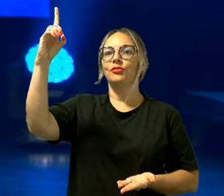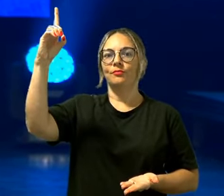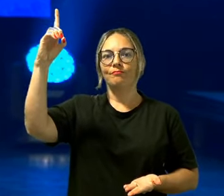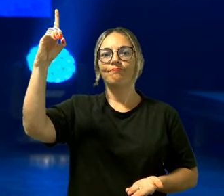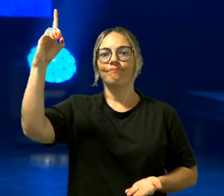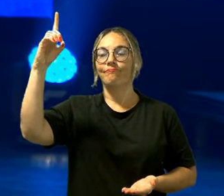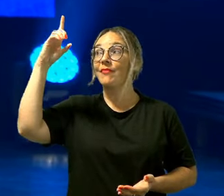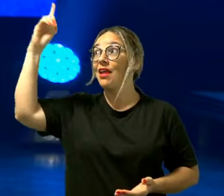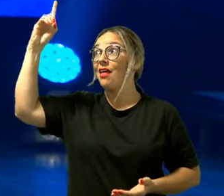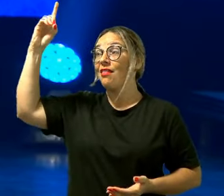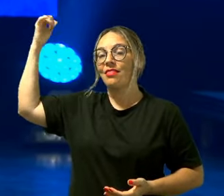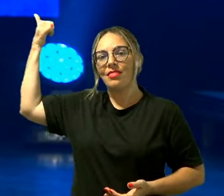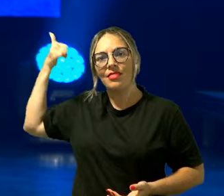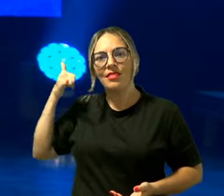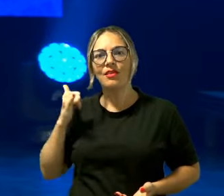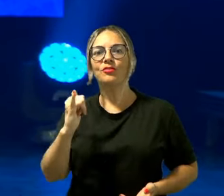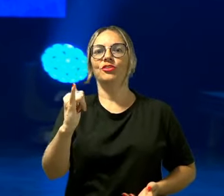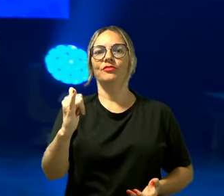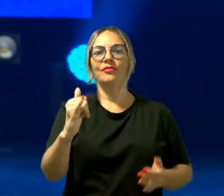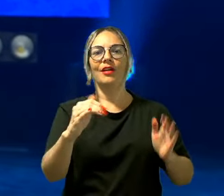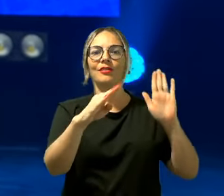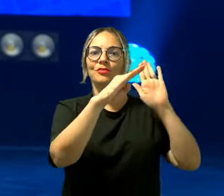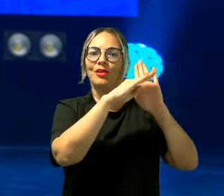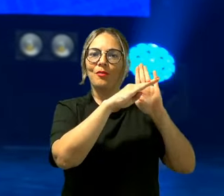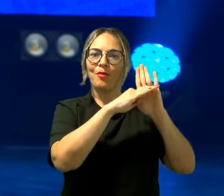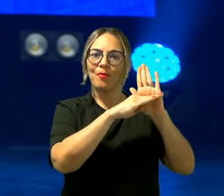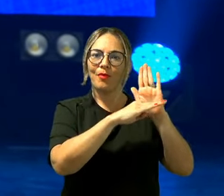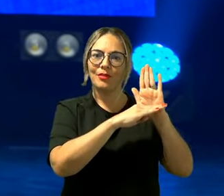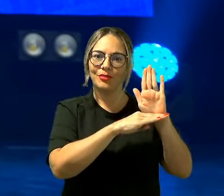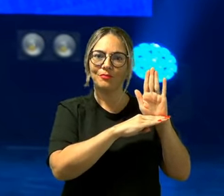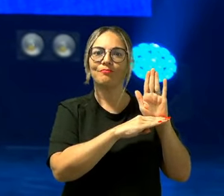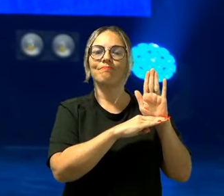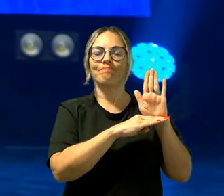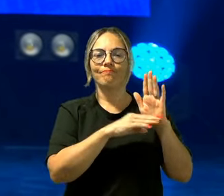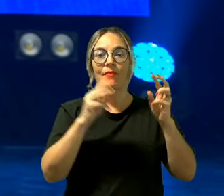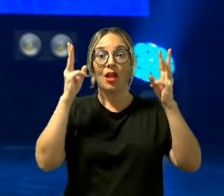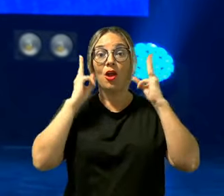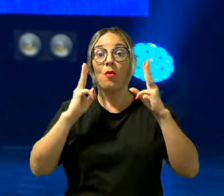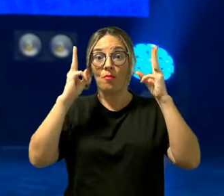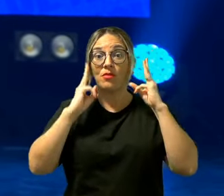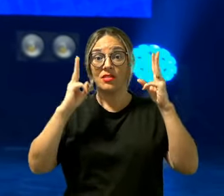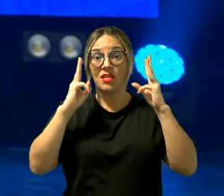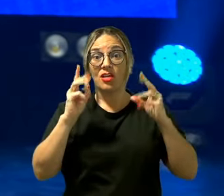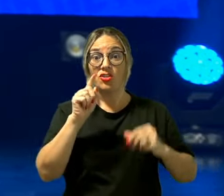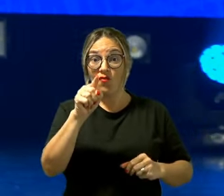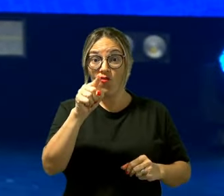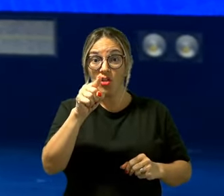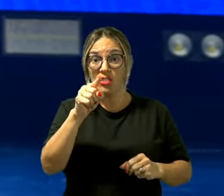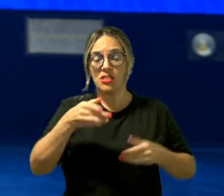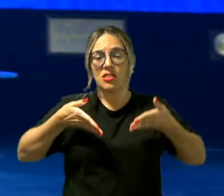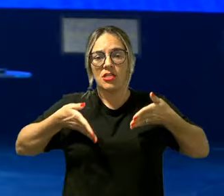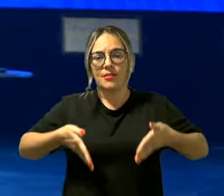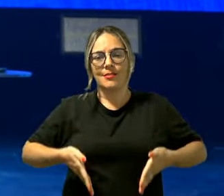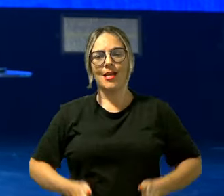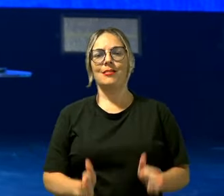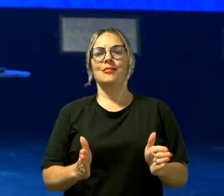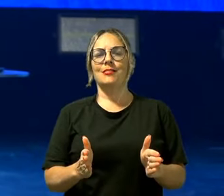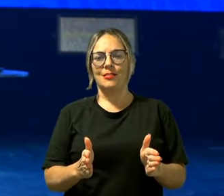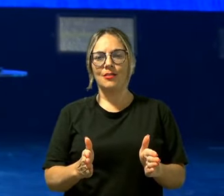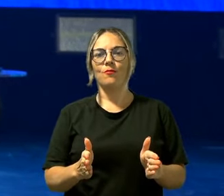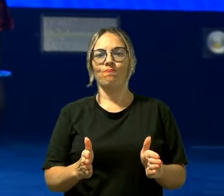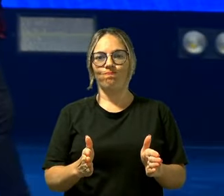tinha falado com ele qual era o propósito. Deus já tinha falado com ele: Moisés, você nasceu para libertar esse povo. Eu vou libertar esse povo das mãos de